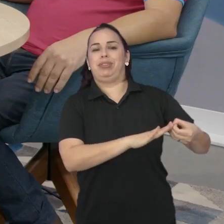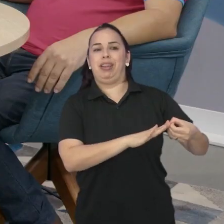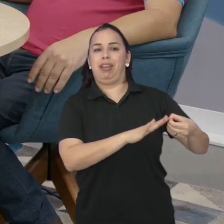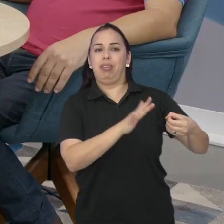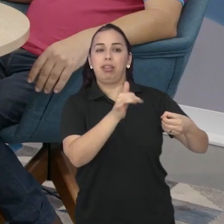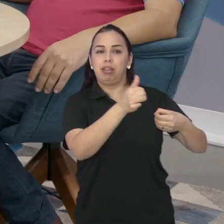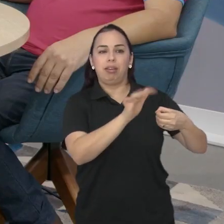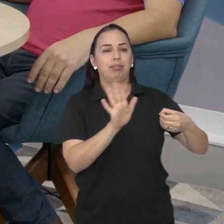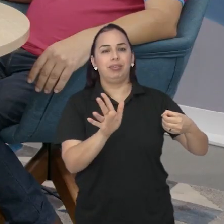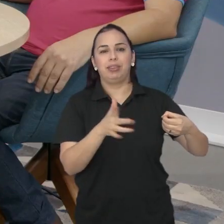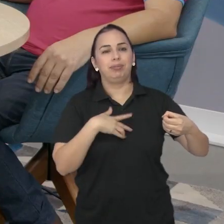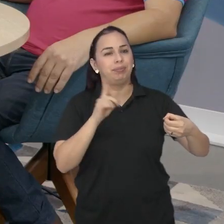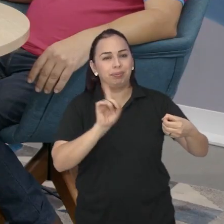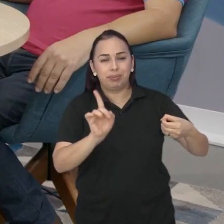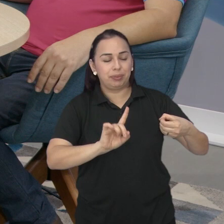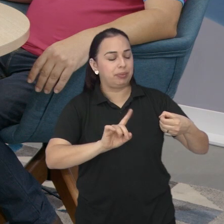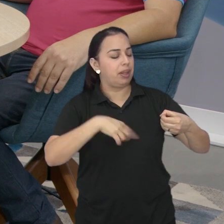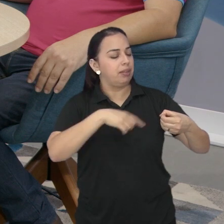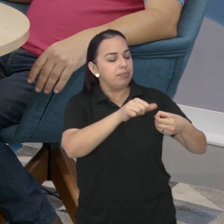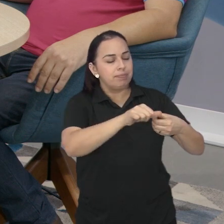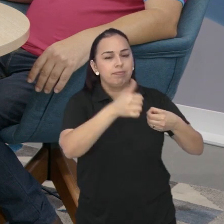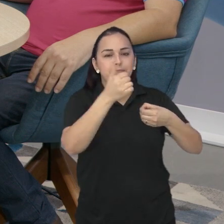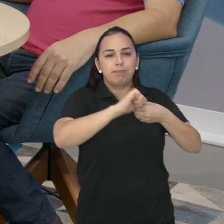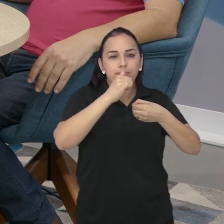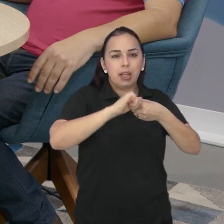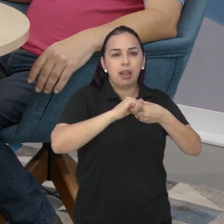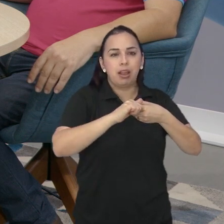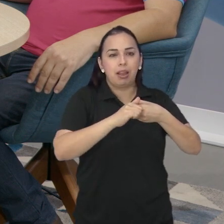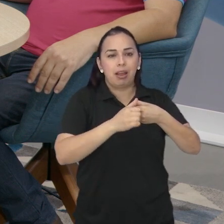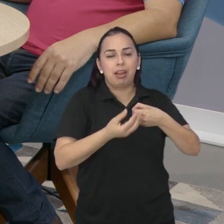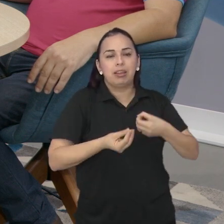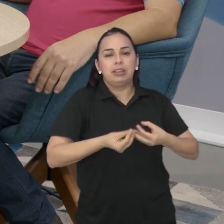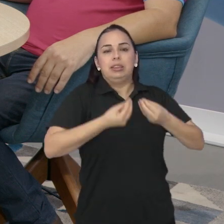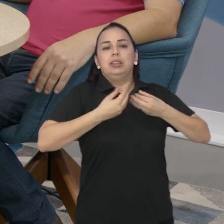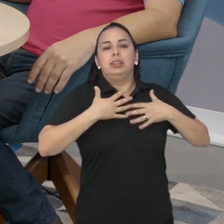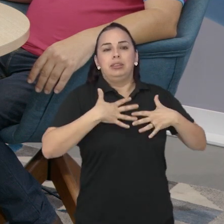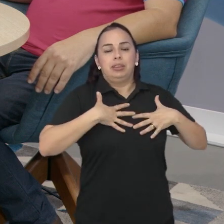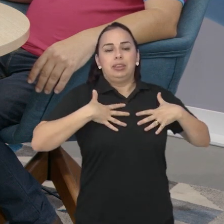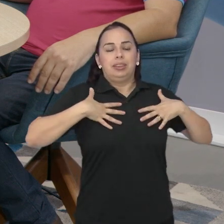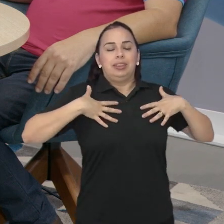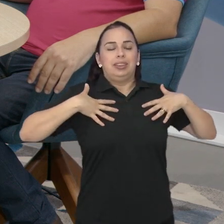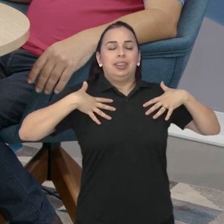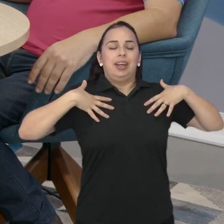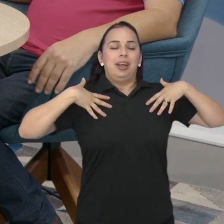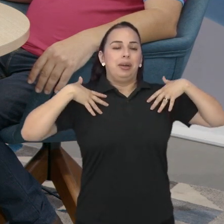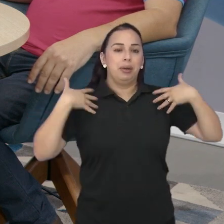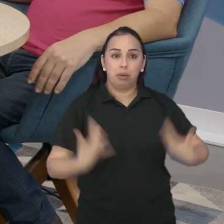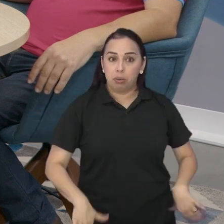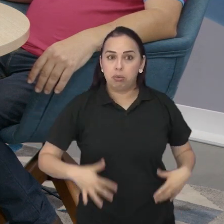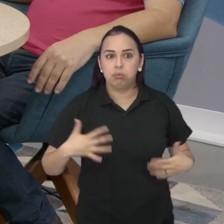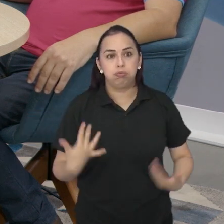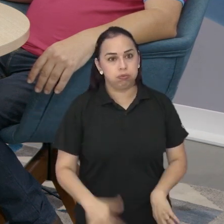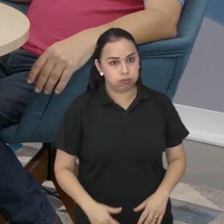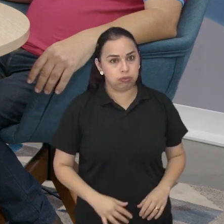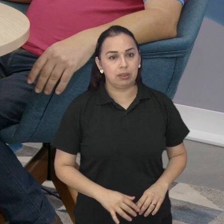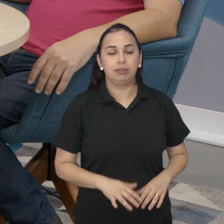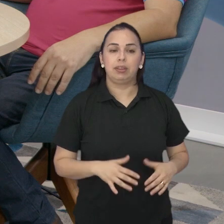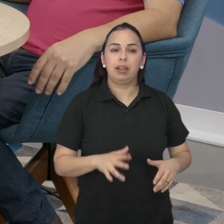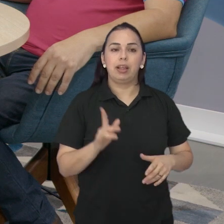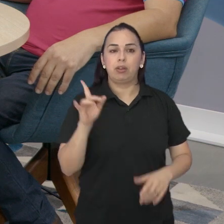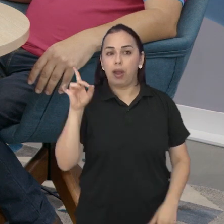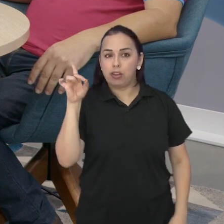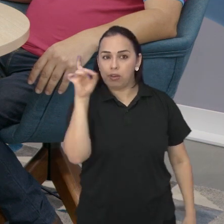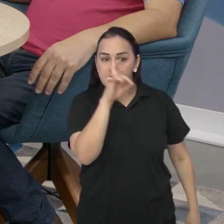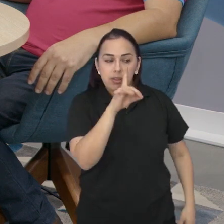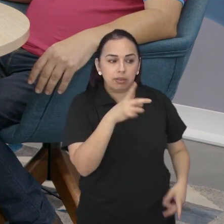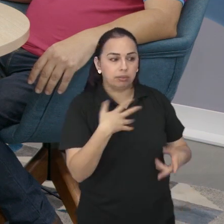né? Sim, porque o grau que ele tem, né, de recompensa no sistema dele é muito grande. E essa é a